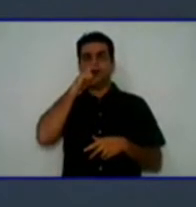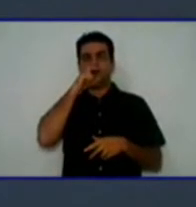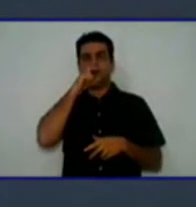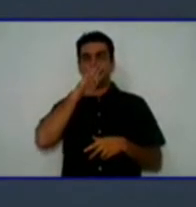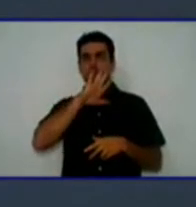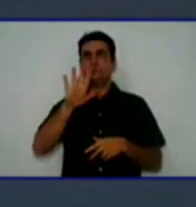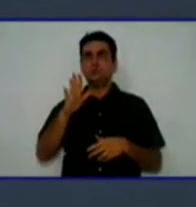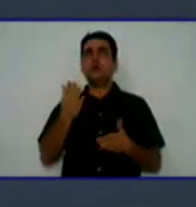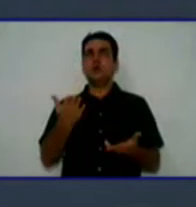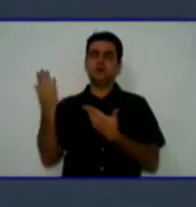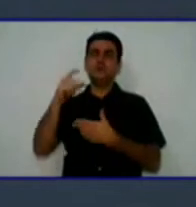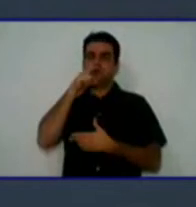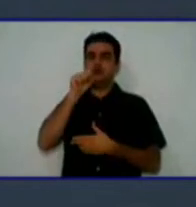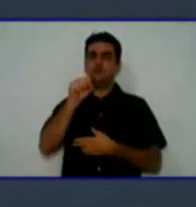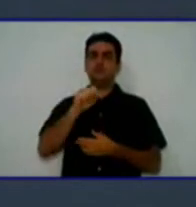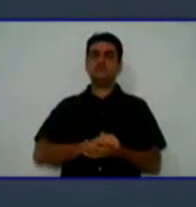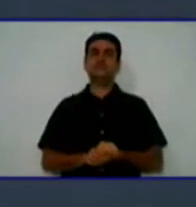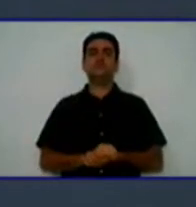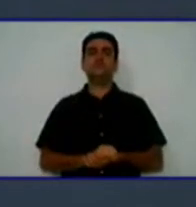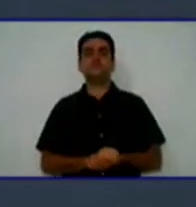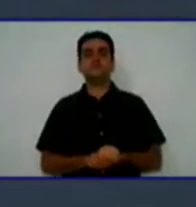ministro Luiz Edson Fachin.